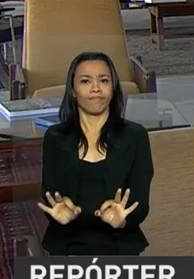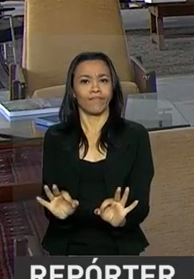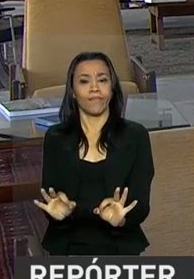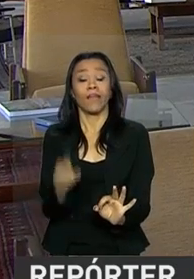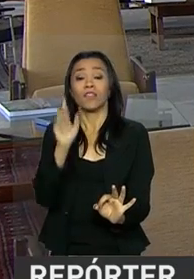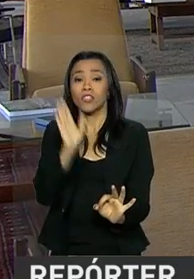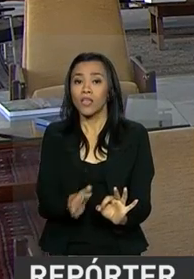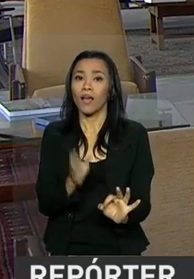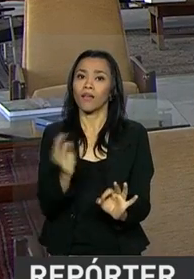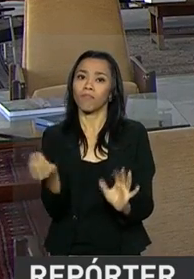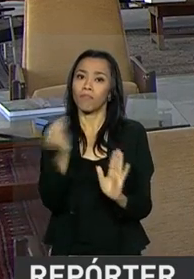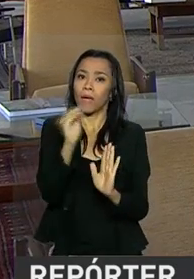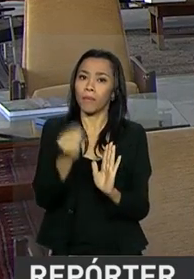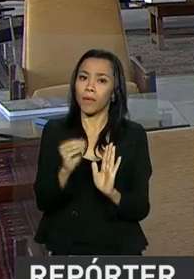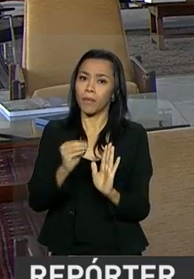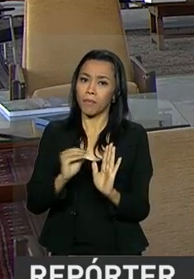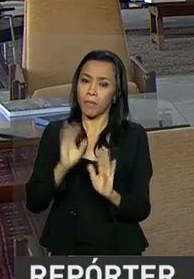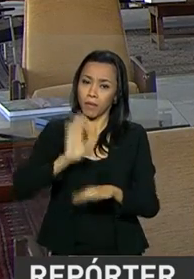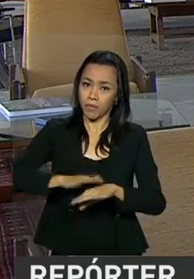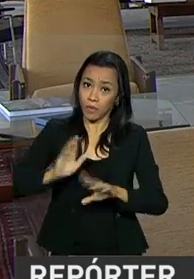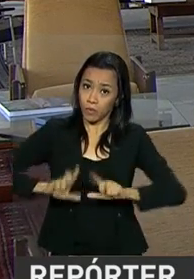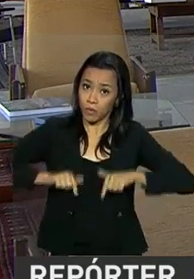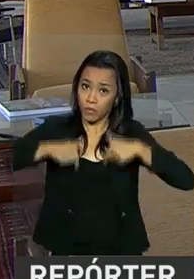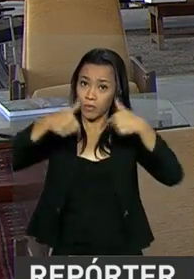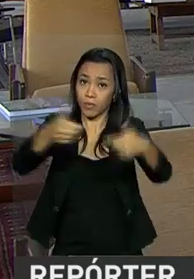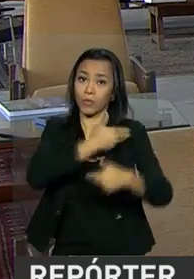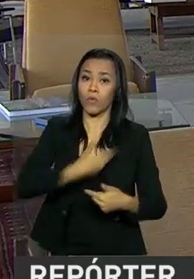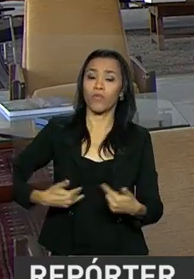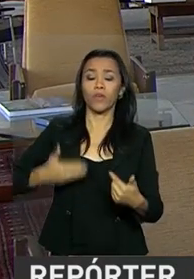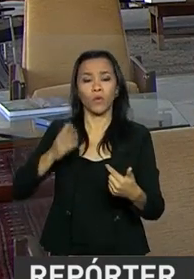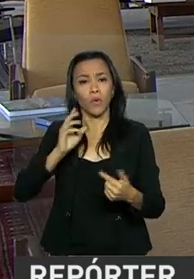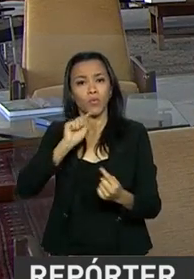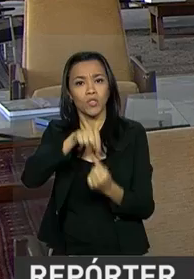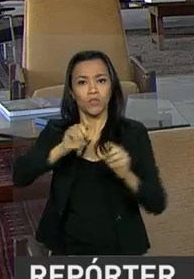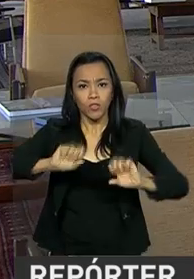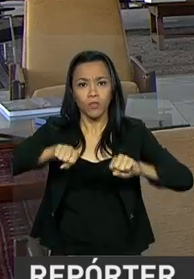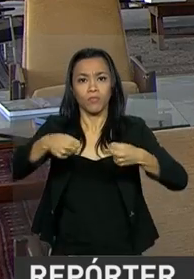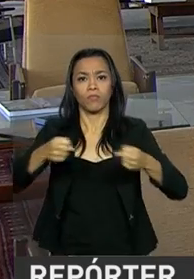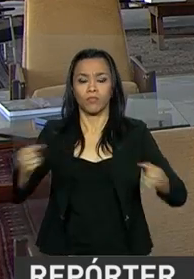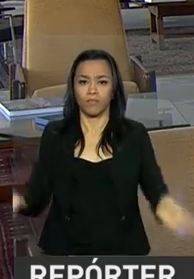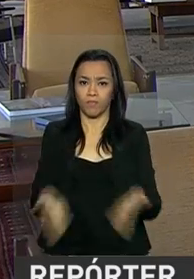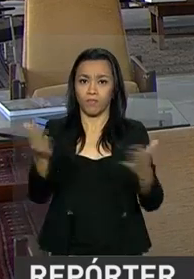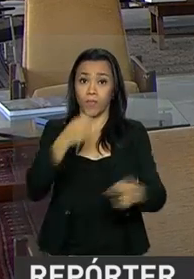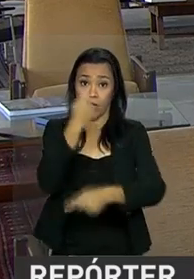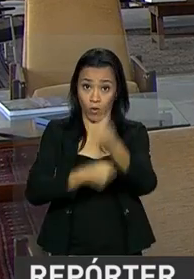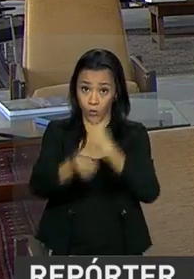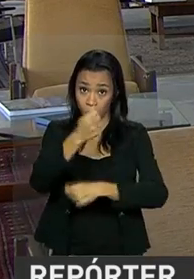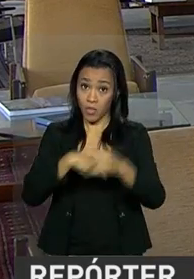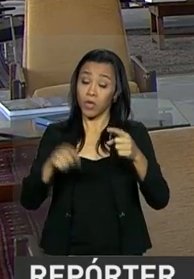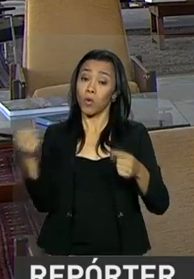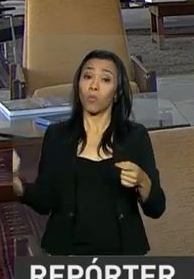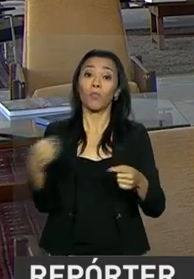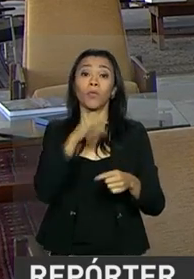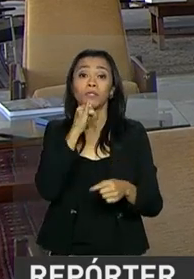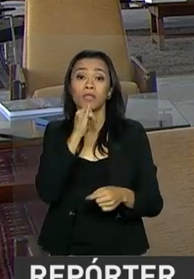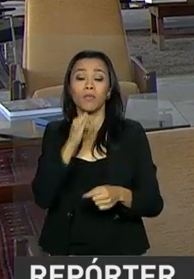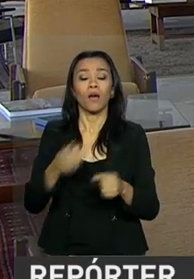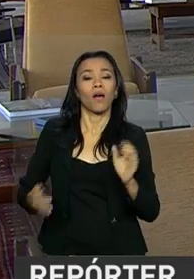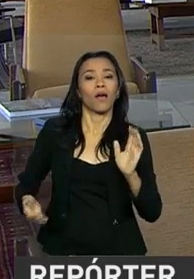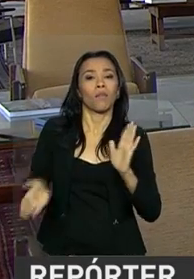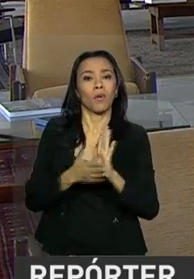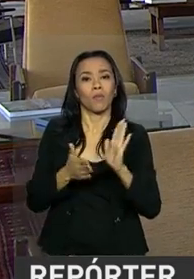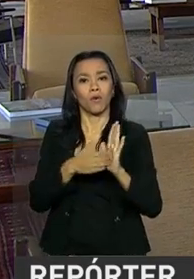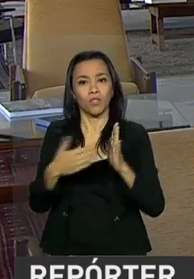em conta as ações do governo para recuperar a economia como por exemplo o novo regime fiscal que limita os gastos públicos à